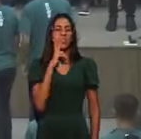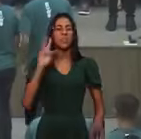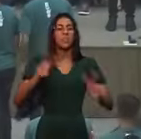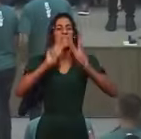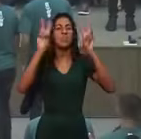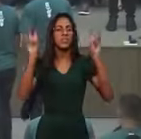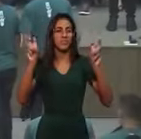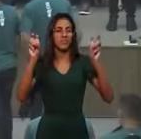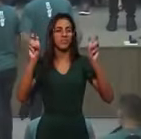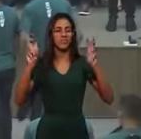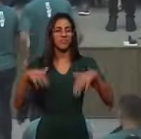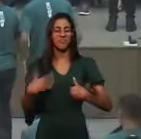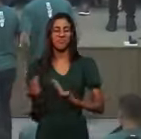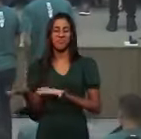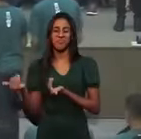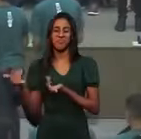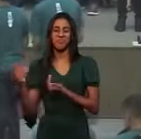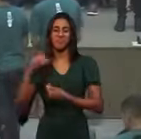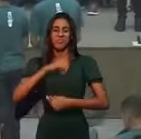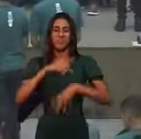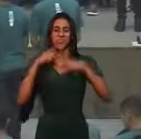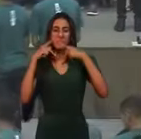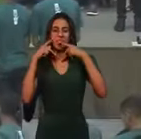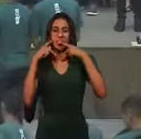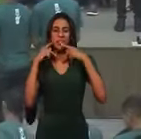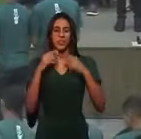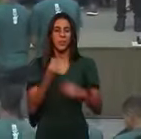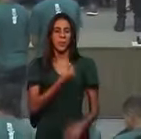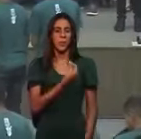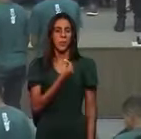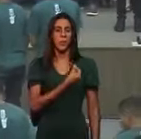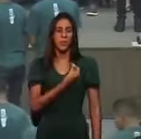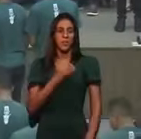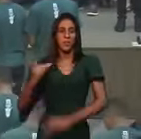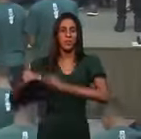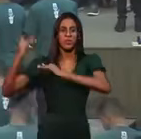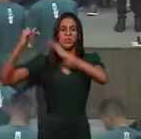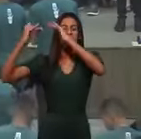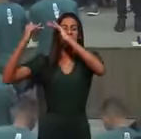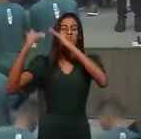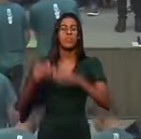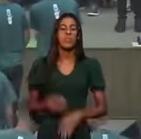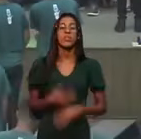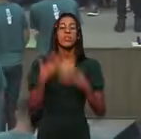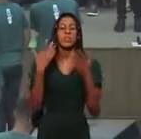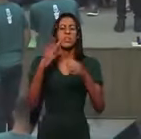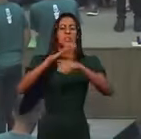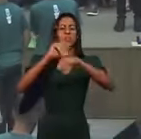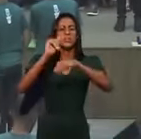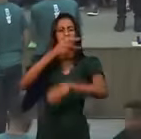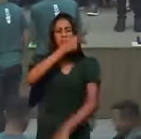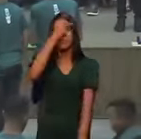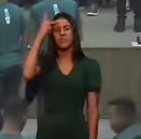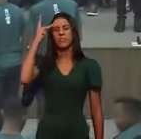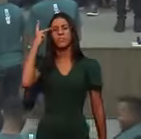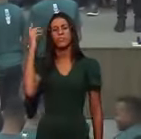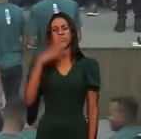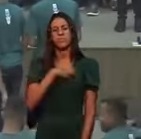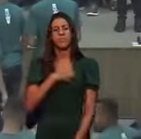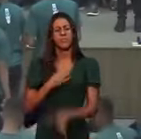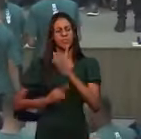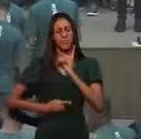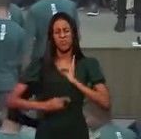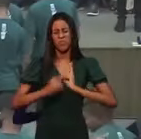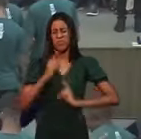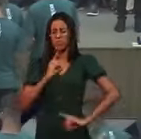e a prosperidade espiritual. Quem está com alto nível de depressão, venha. Só quem está com problema na alma. Se